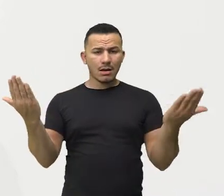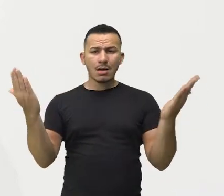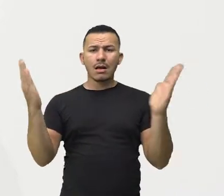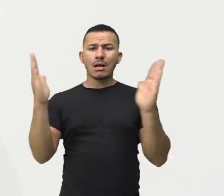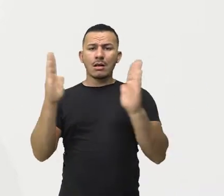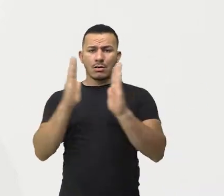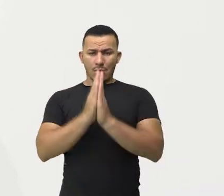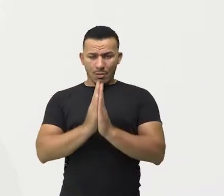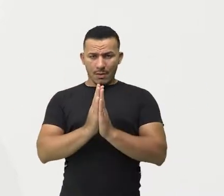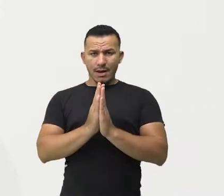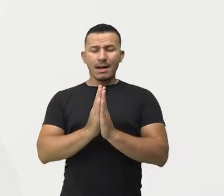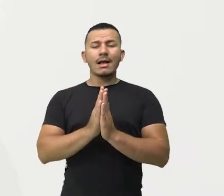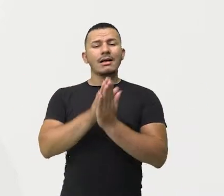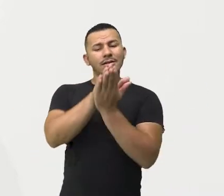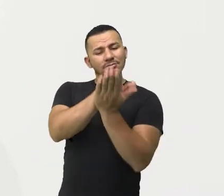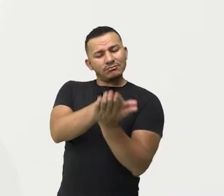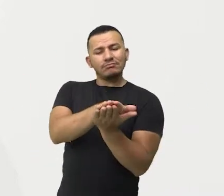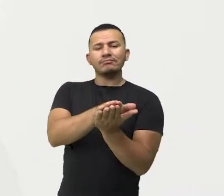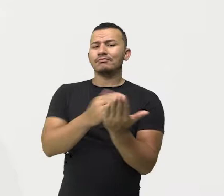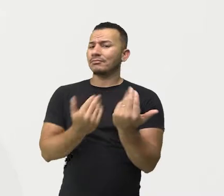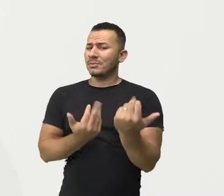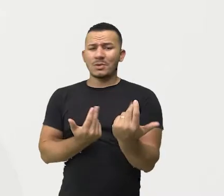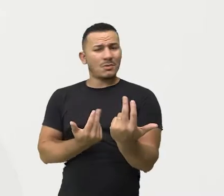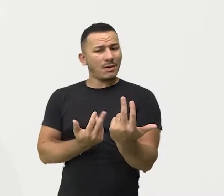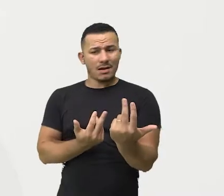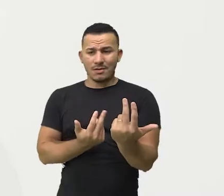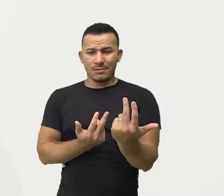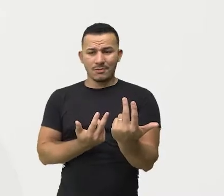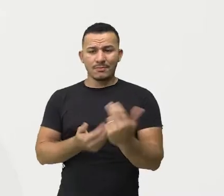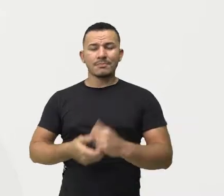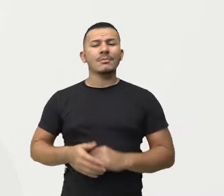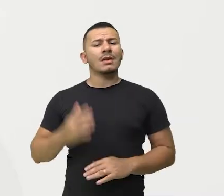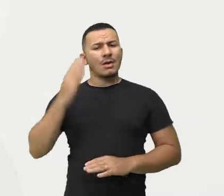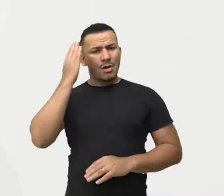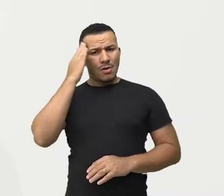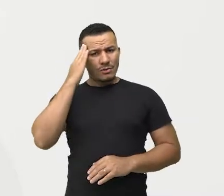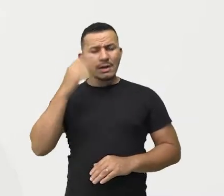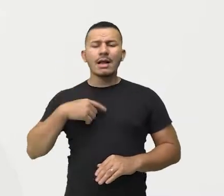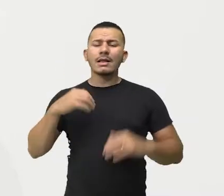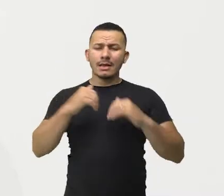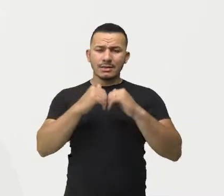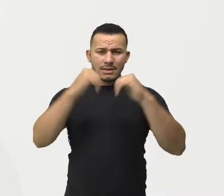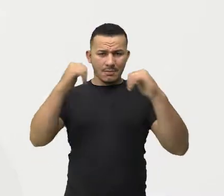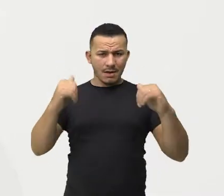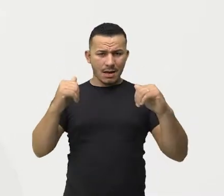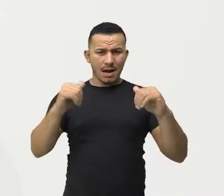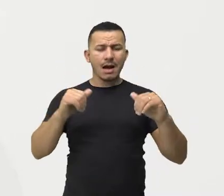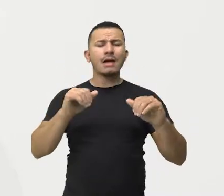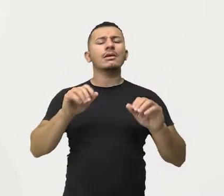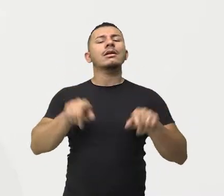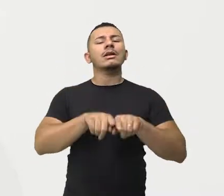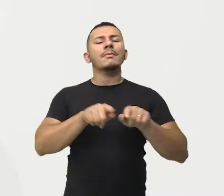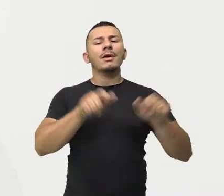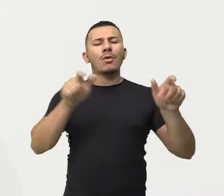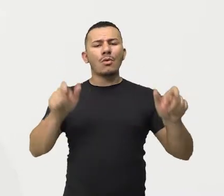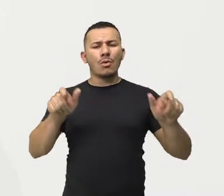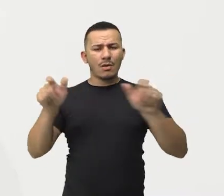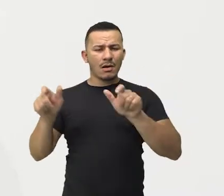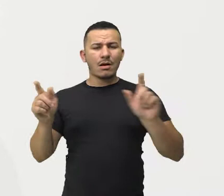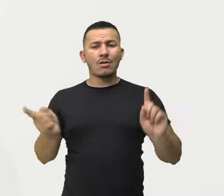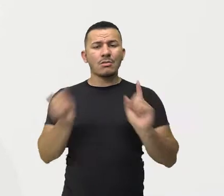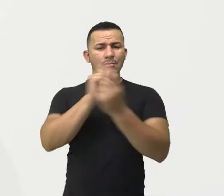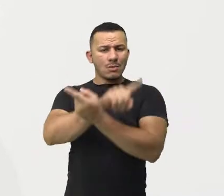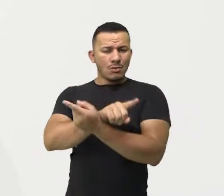dobrarmos, uma vai ficar em cima da outra, apesar de elas estarem em posição